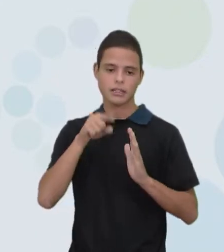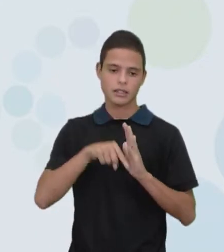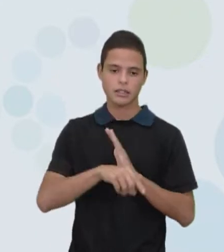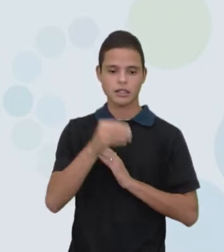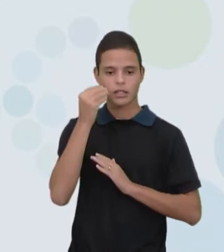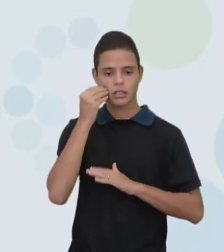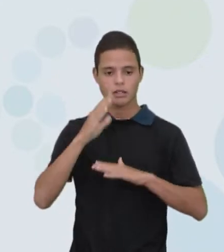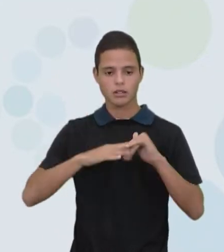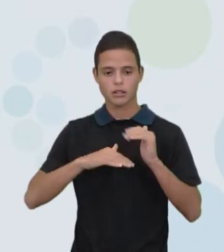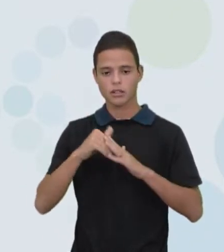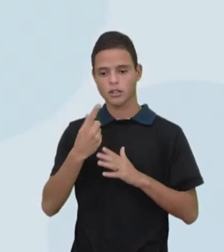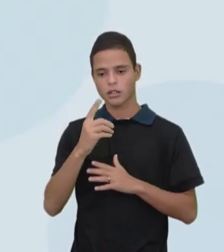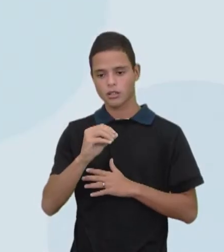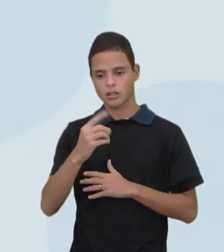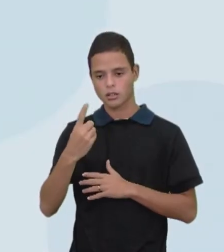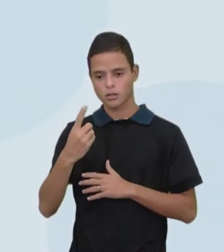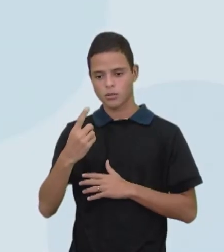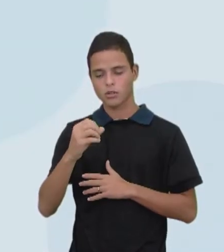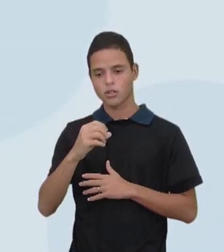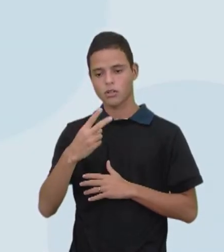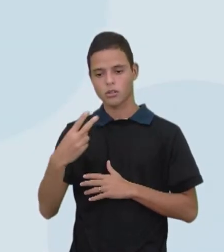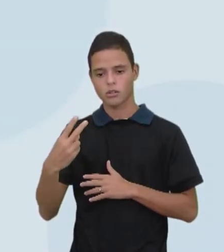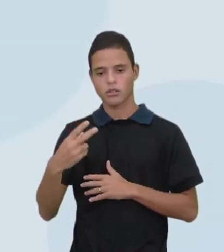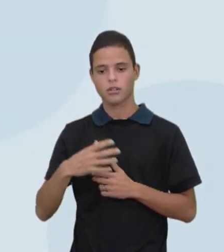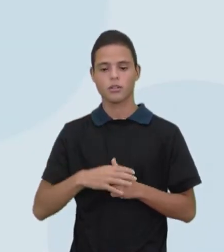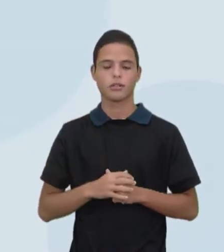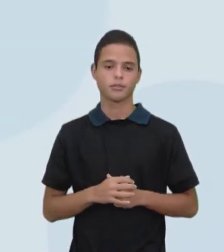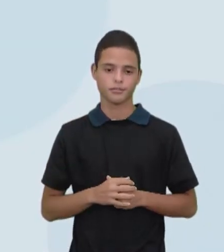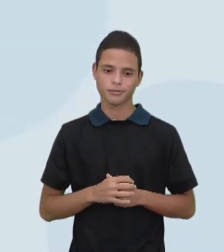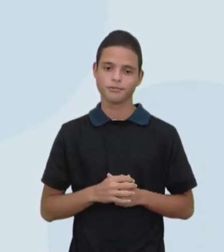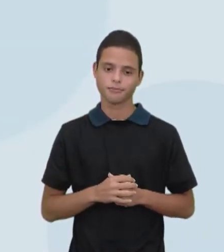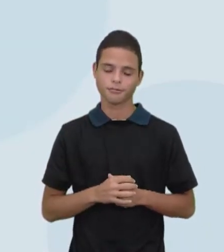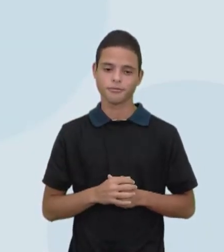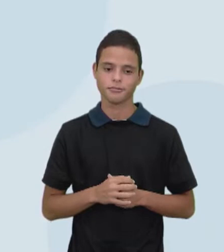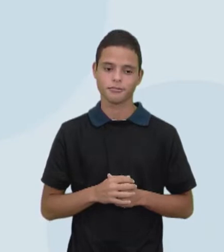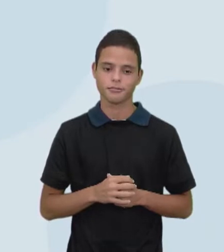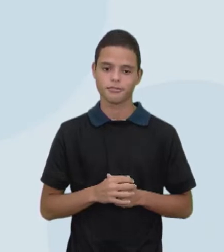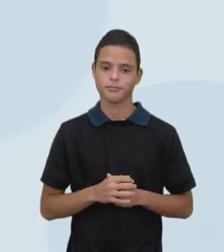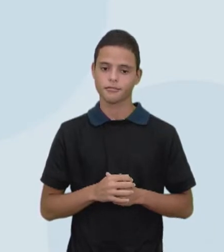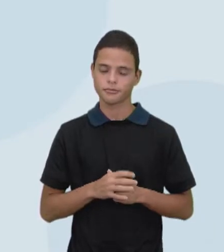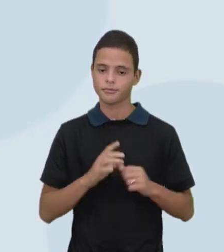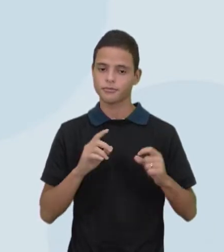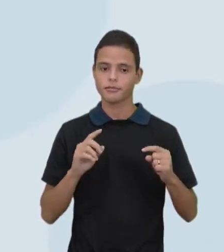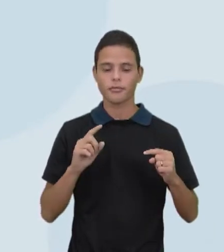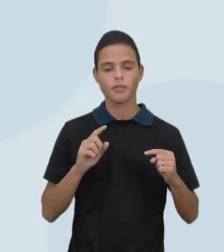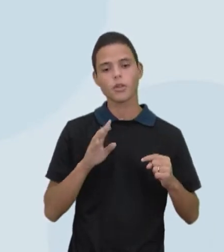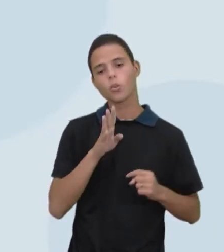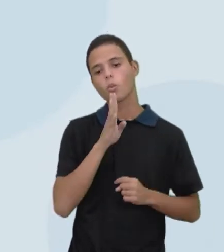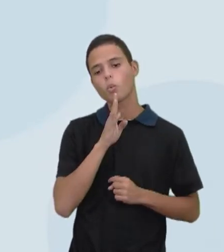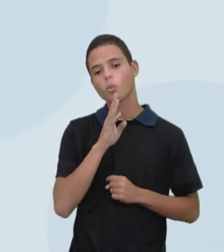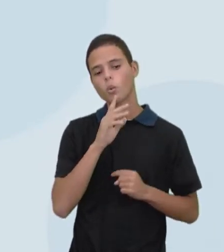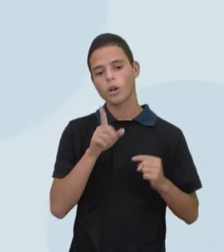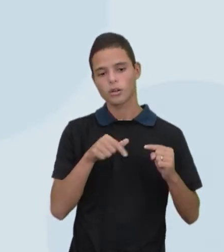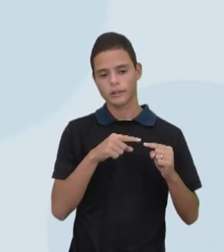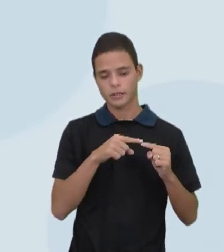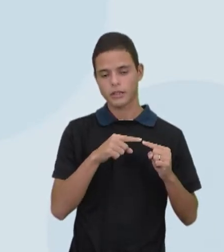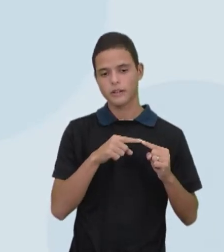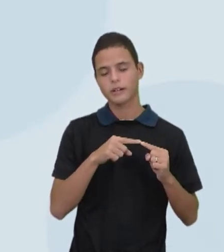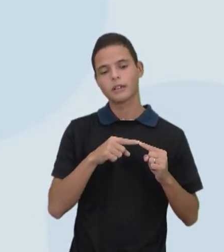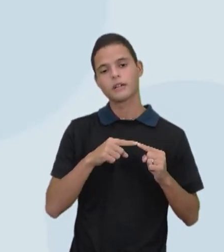habilidades 101 e 102. Bem, sem perder o nosso objeto de conhecimento aí, a gente está